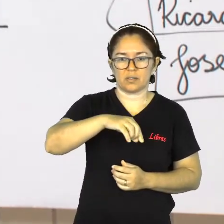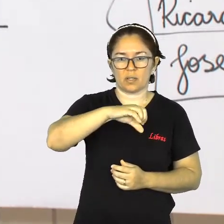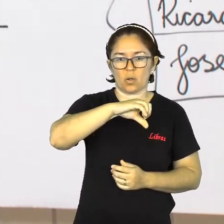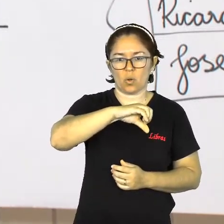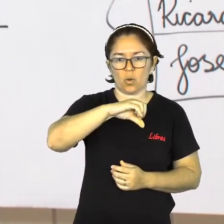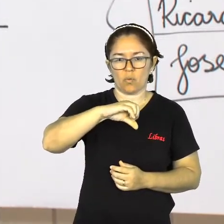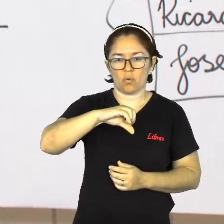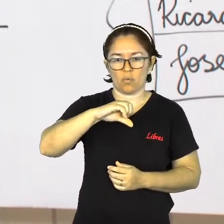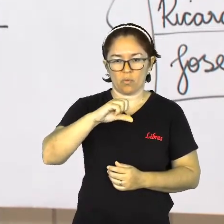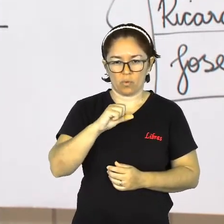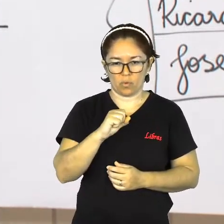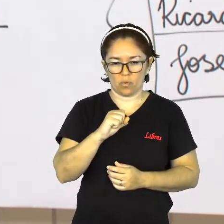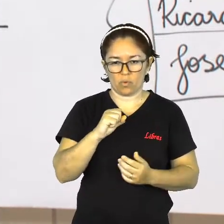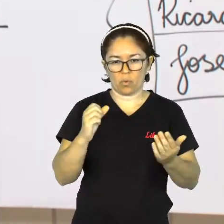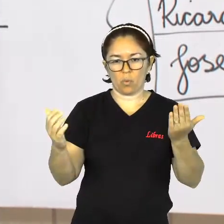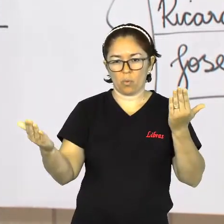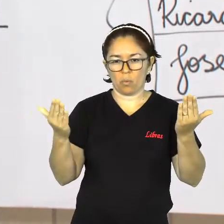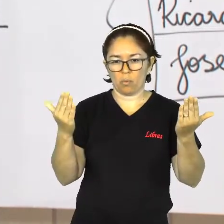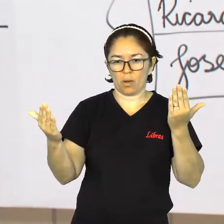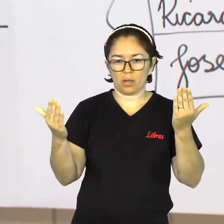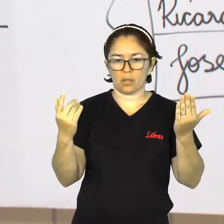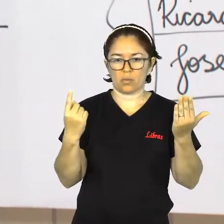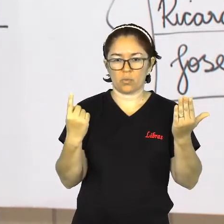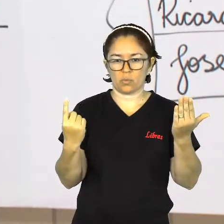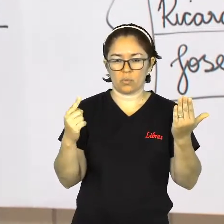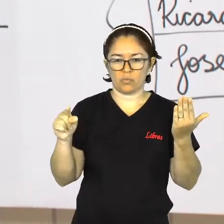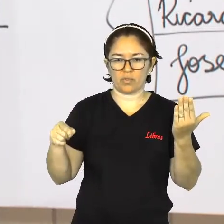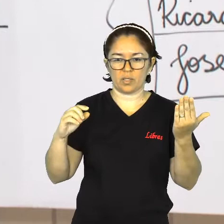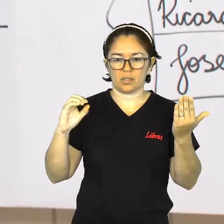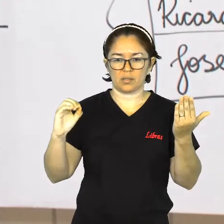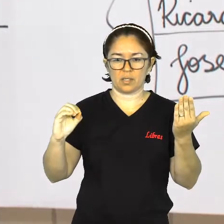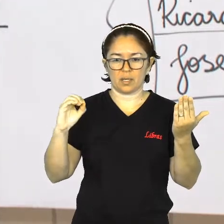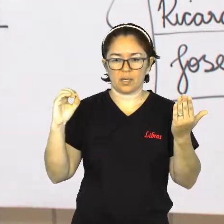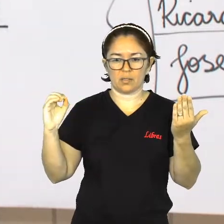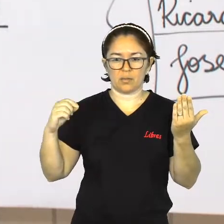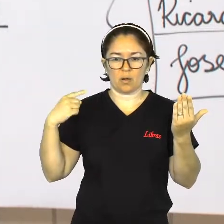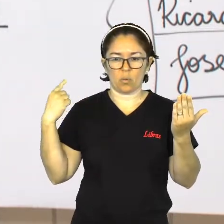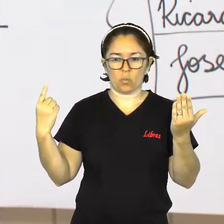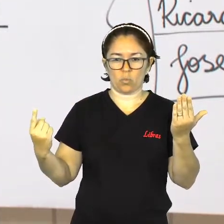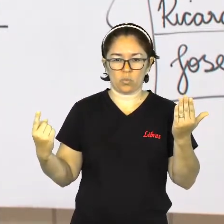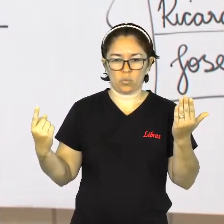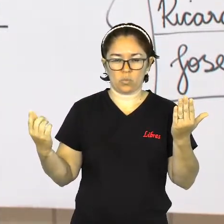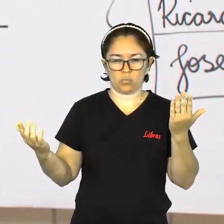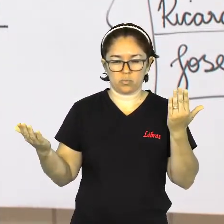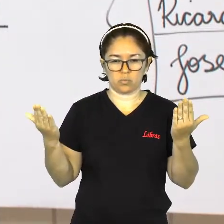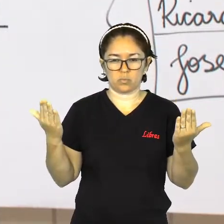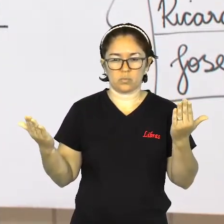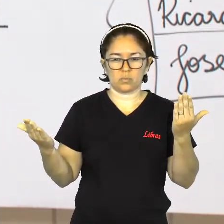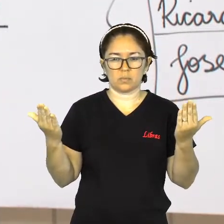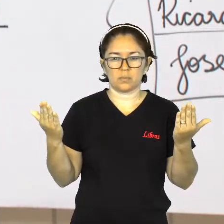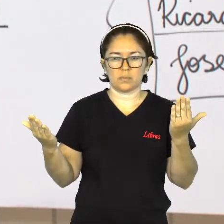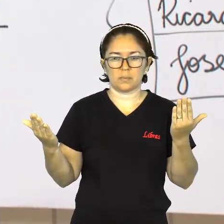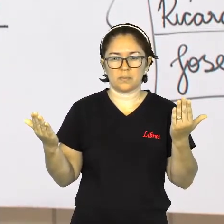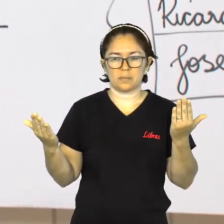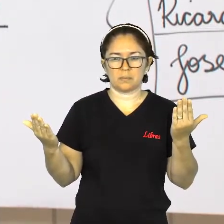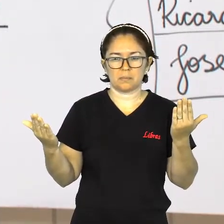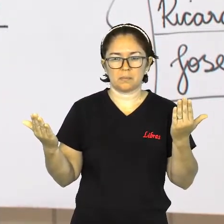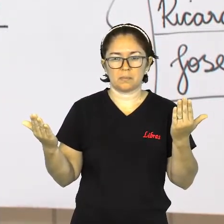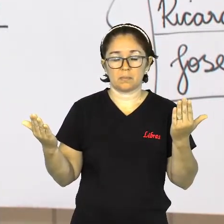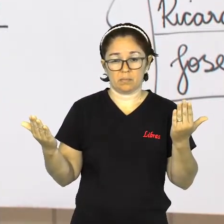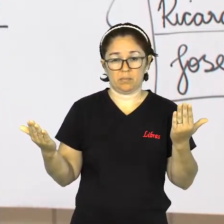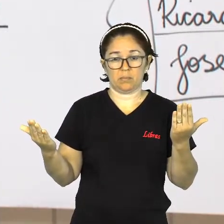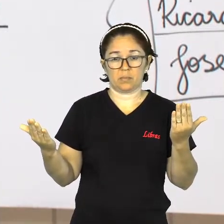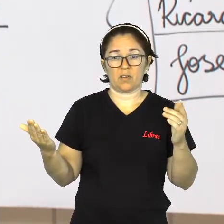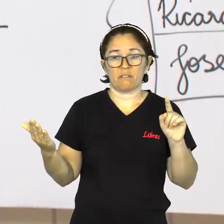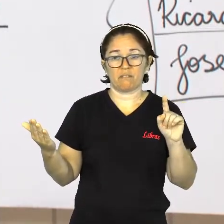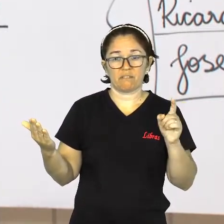milésimos e 1 inteiro e 1 milésimo. Só de eu comparar a parte